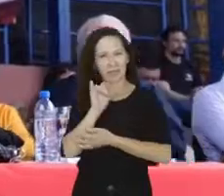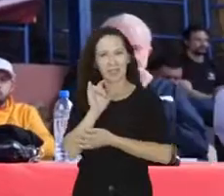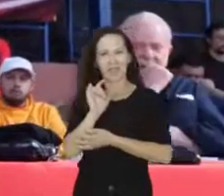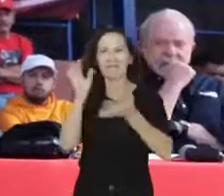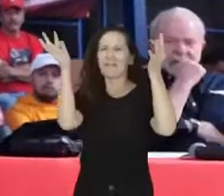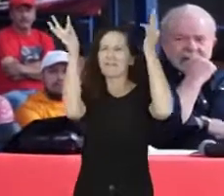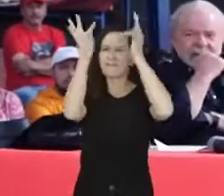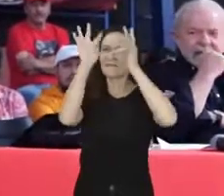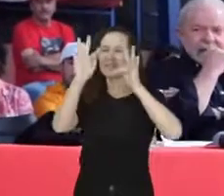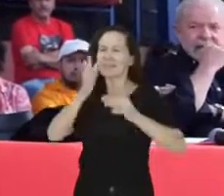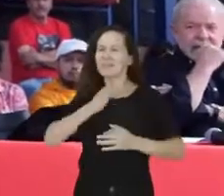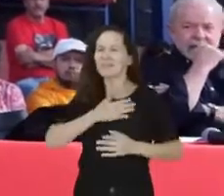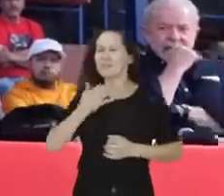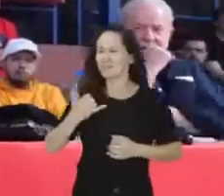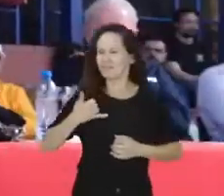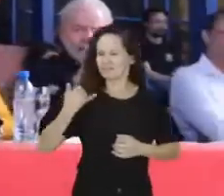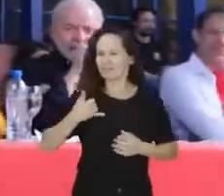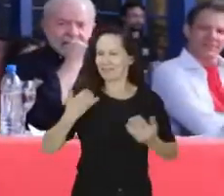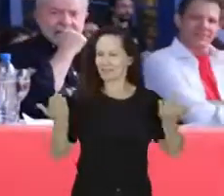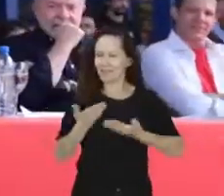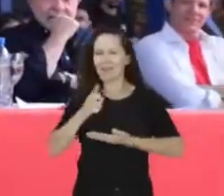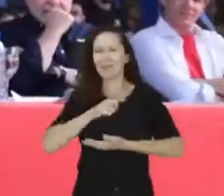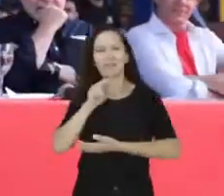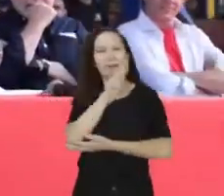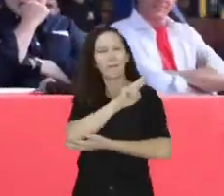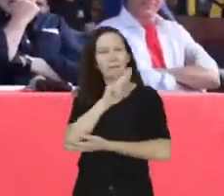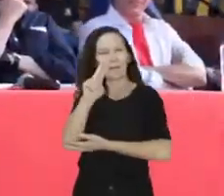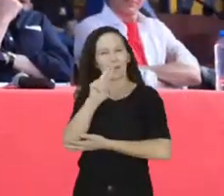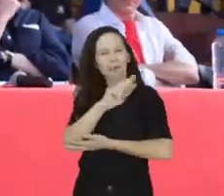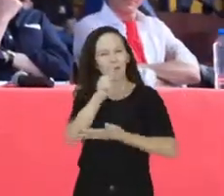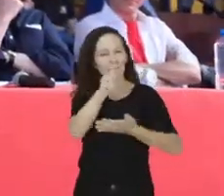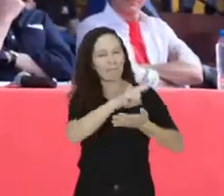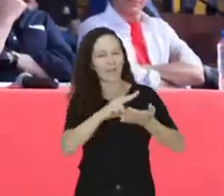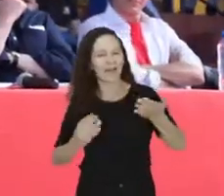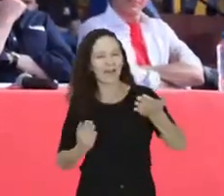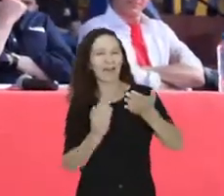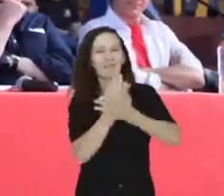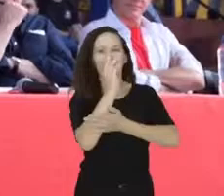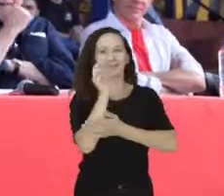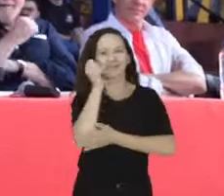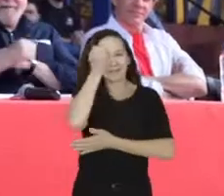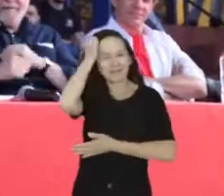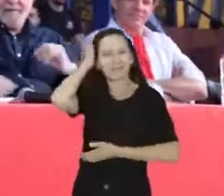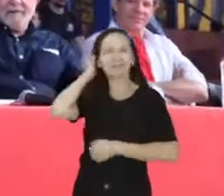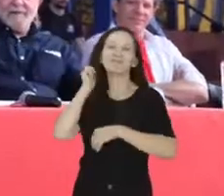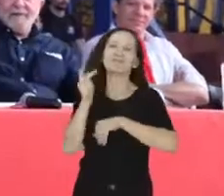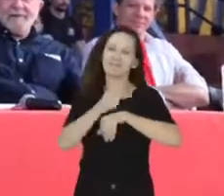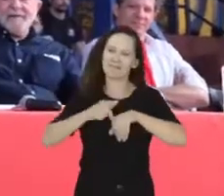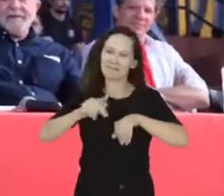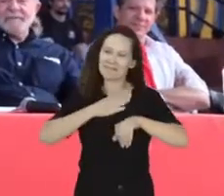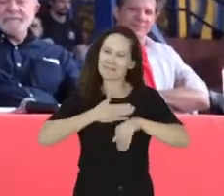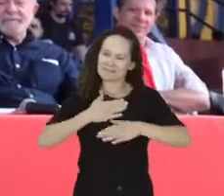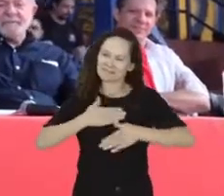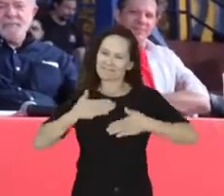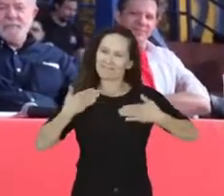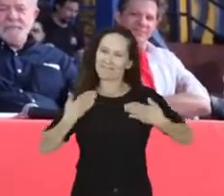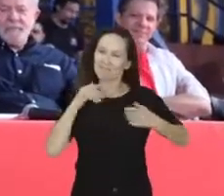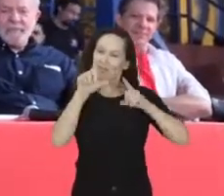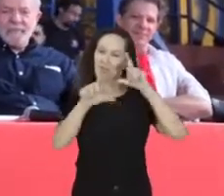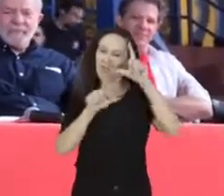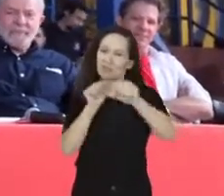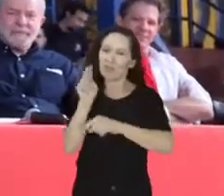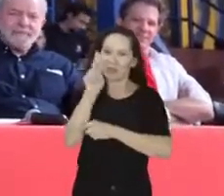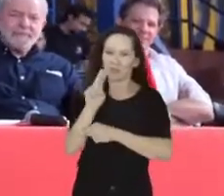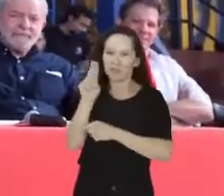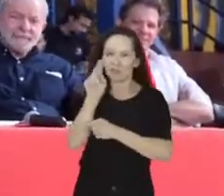do que ter o meu nome na lista de aprovação dos vestibulares do país. E a escolha da Universidade Federal do ABC foi